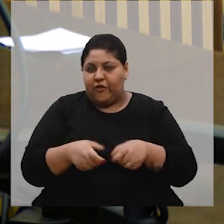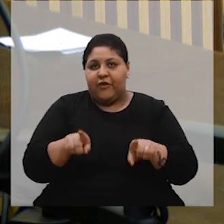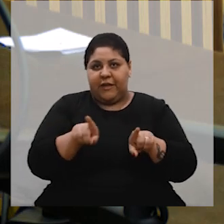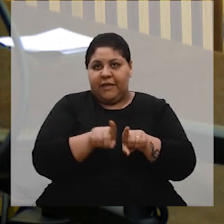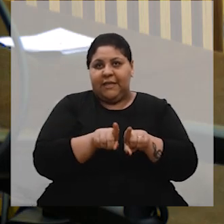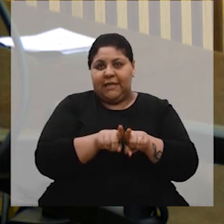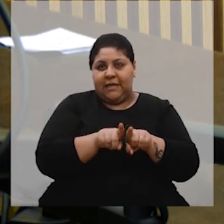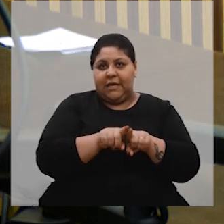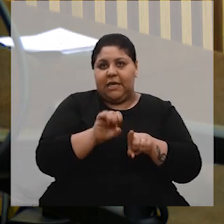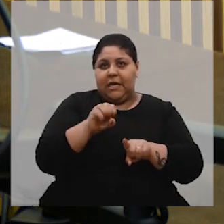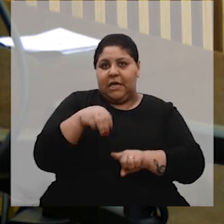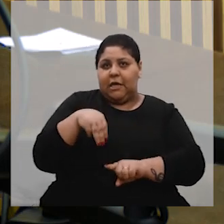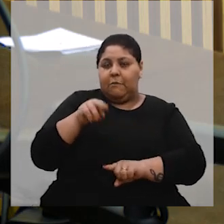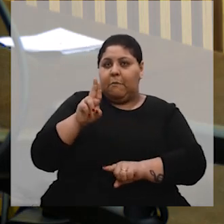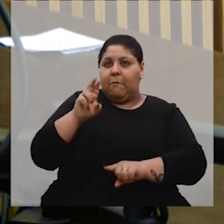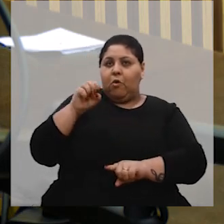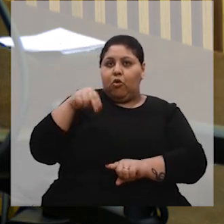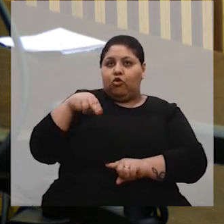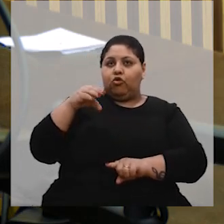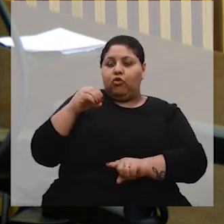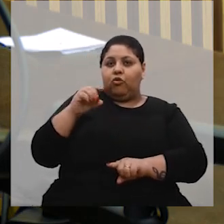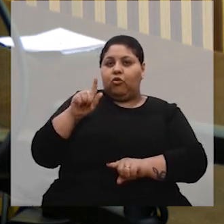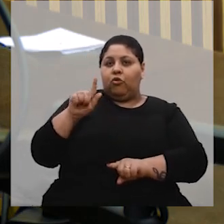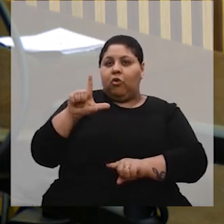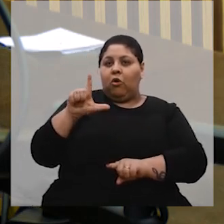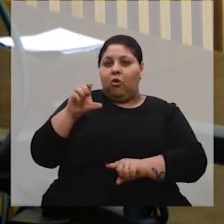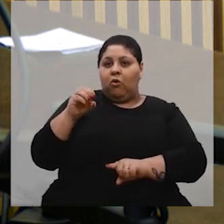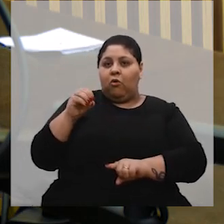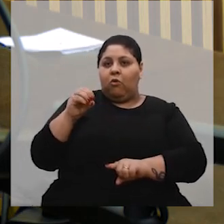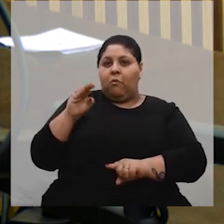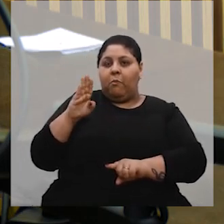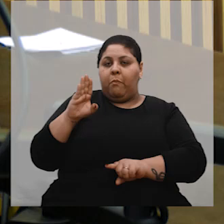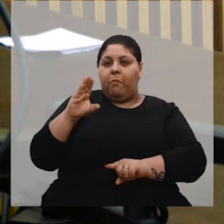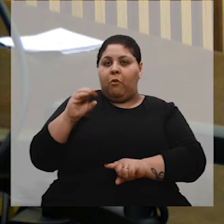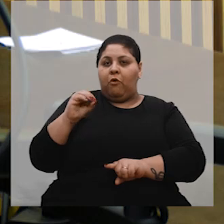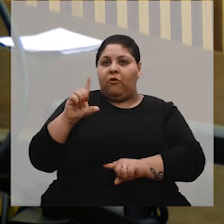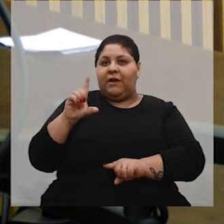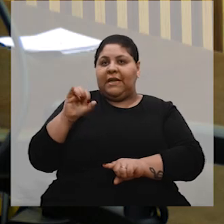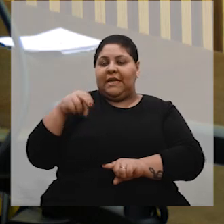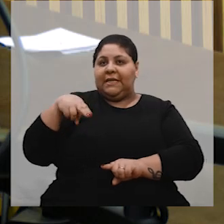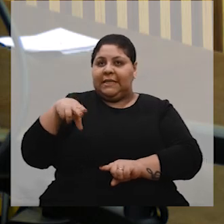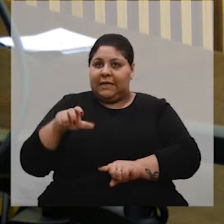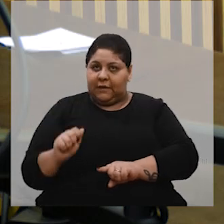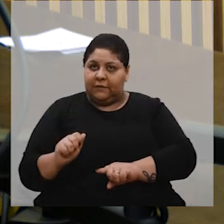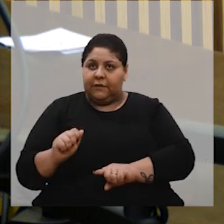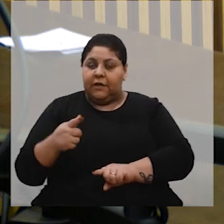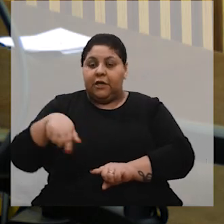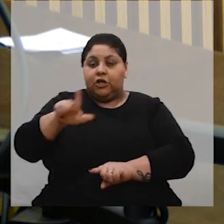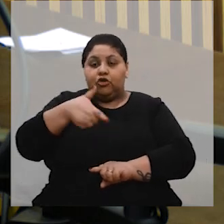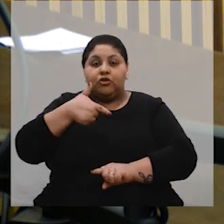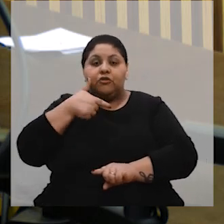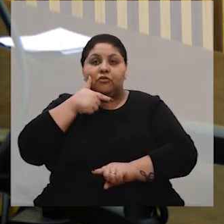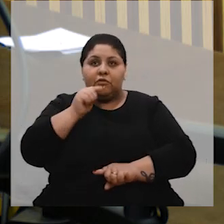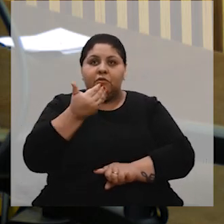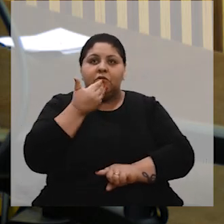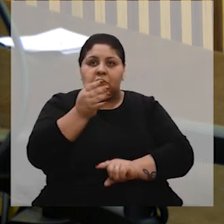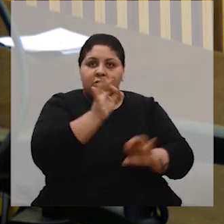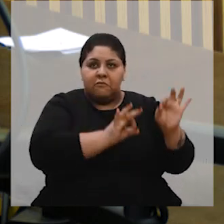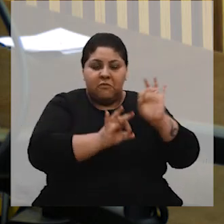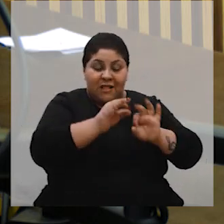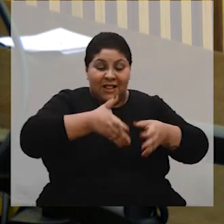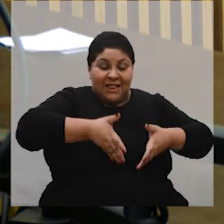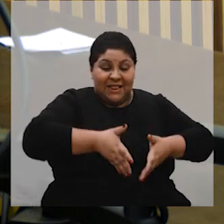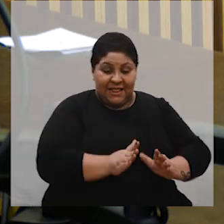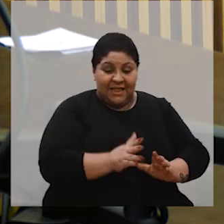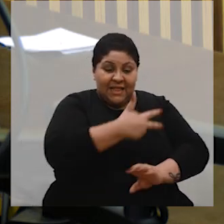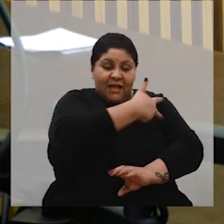tem a imunoglobulina, que a gente consegue solicitar para o hospital se planejar para esse recém-nascido, além